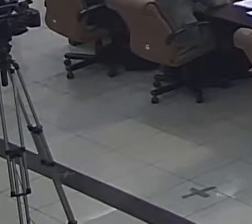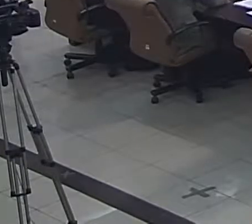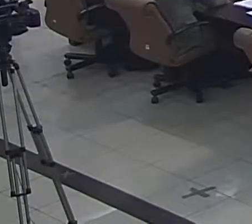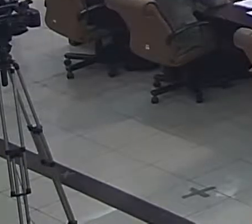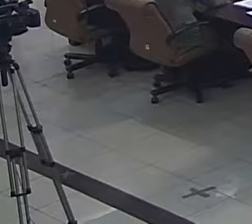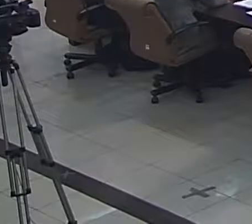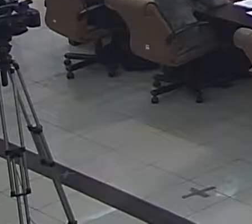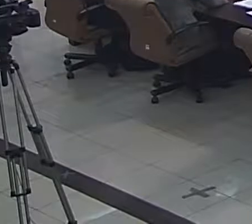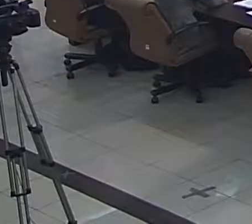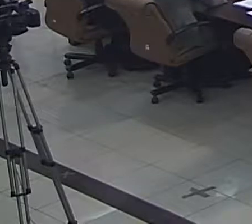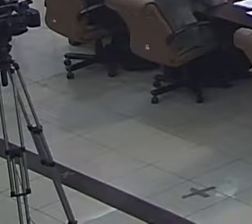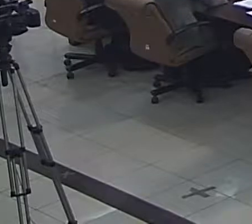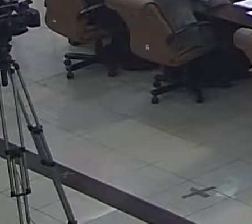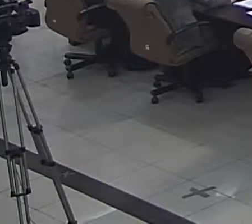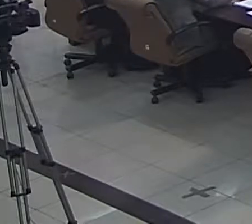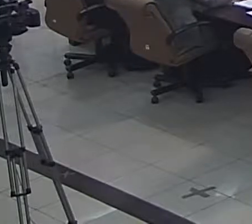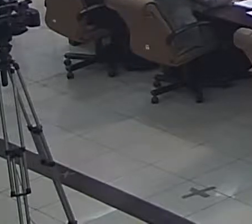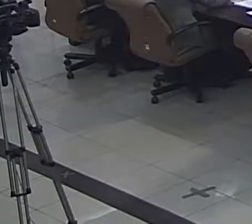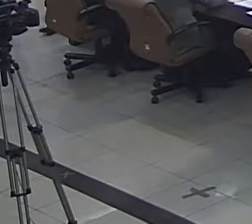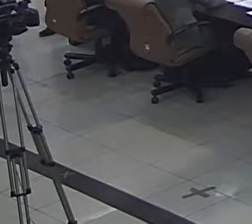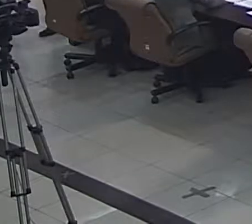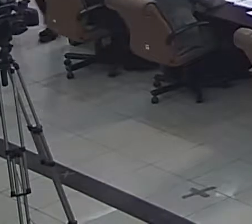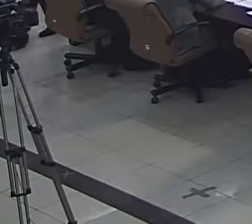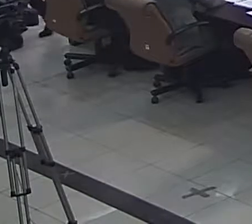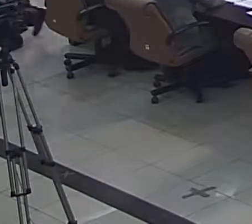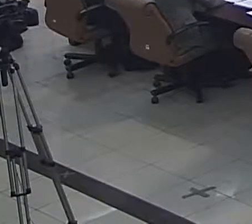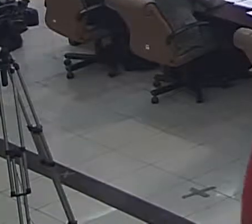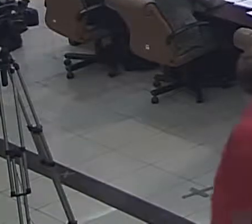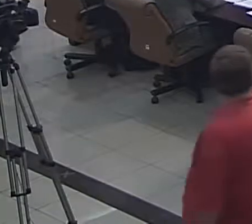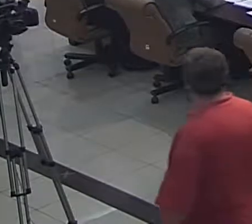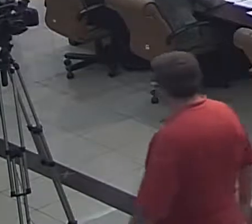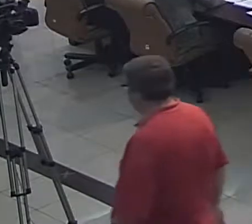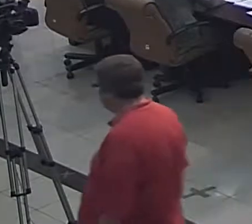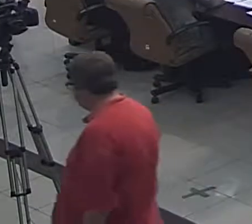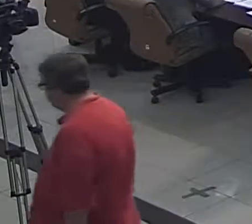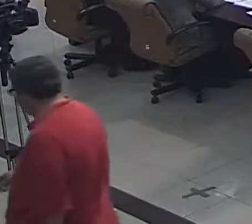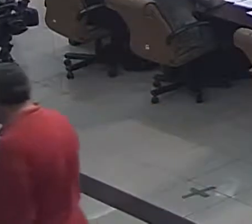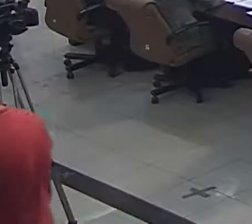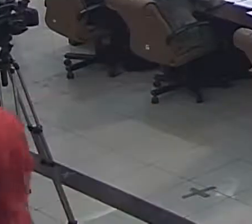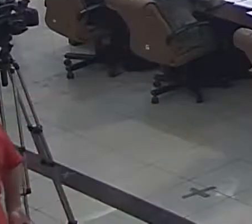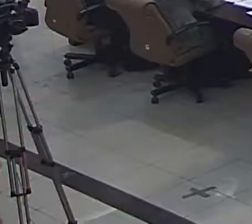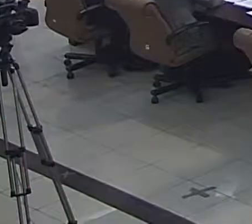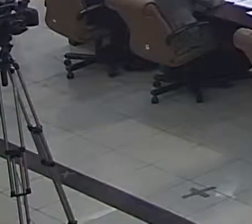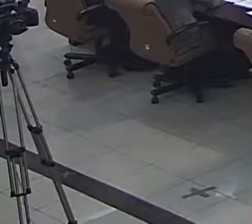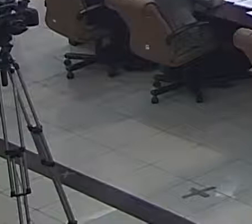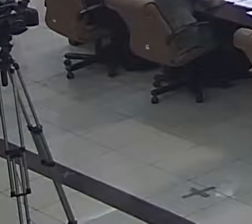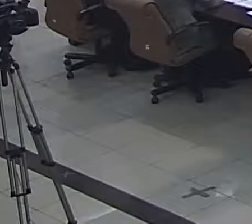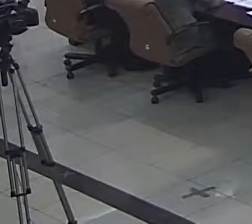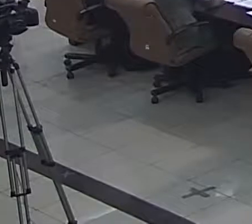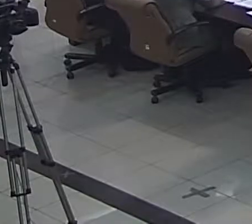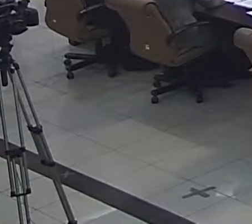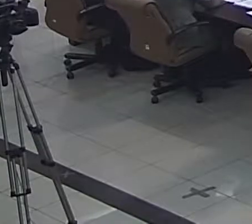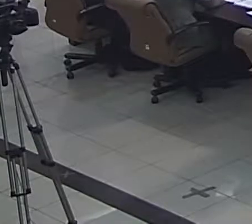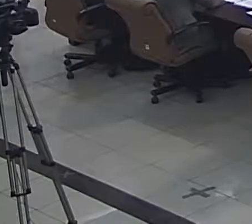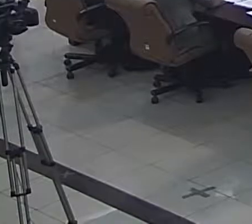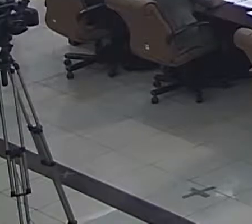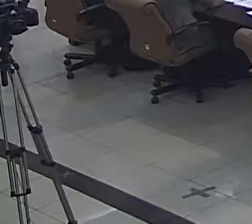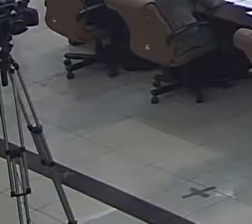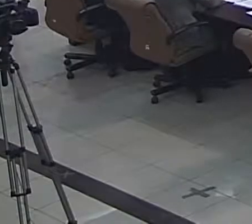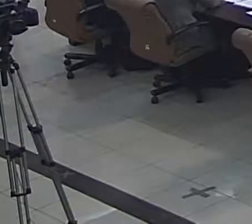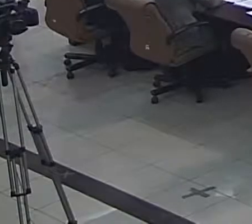número 2 mil dos 761 de 31 de março de 1990 que decreta e promulga a lei orgânica do município de